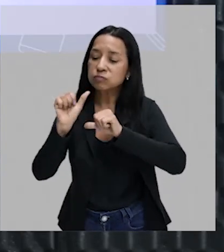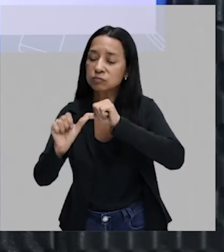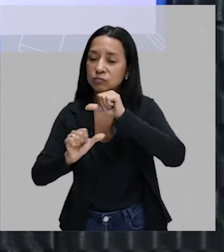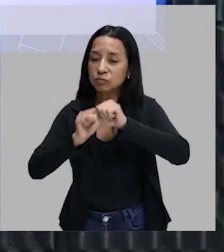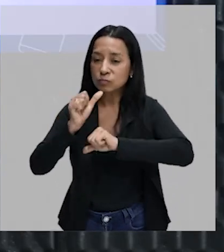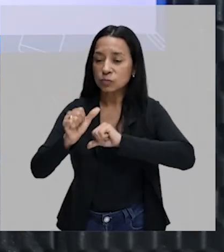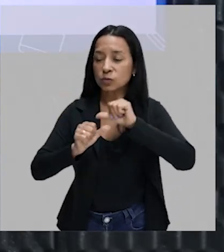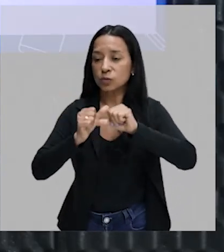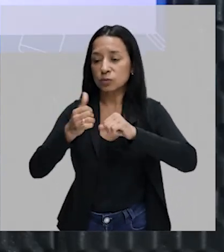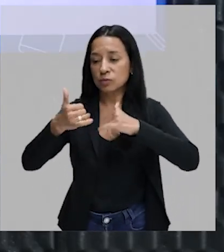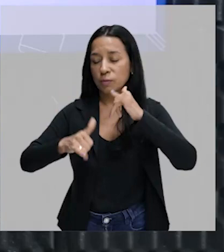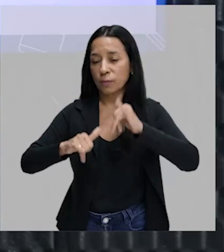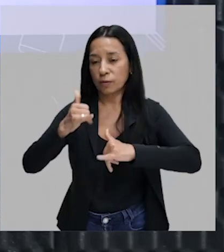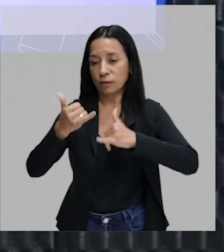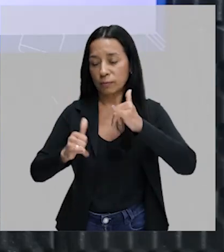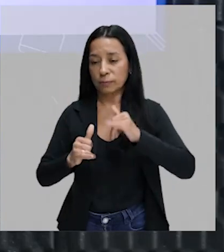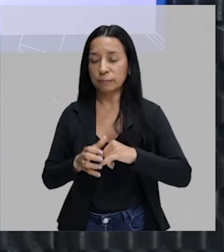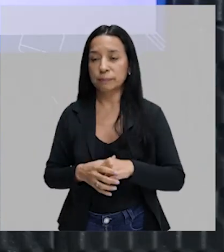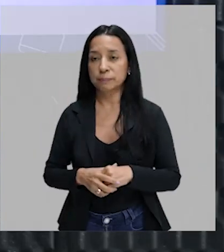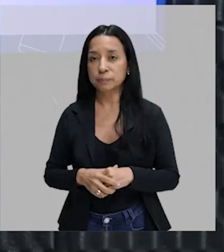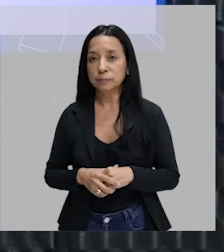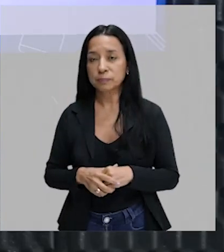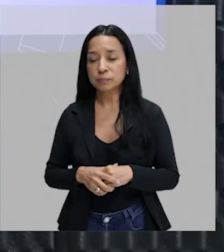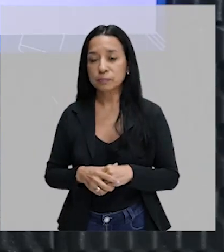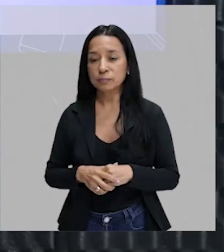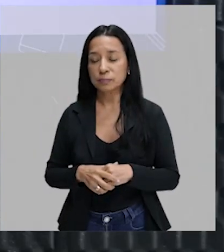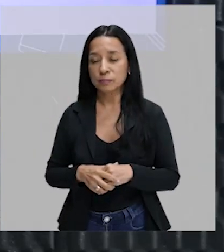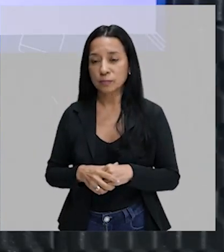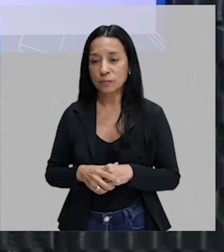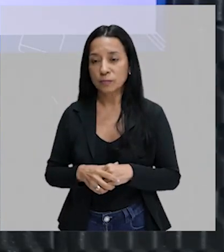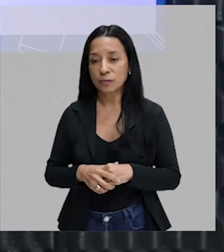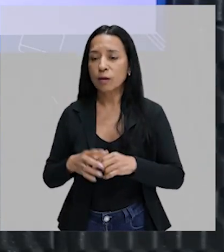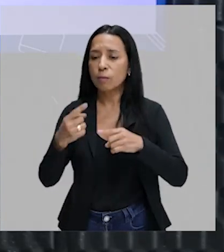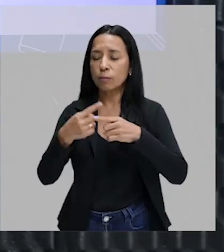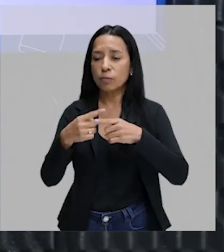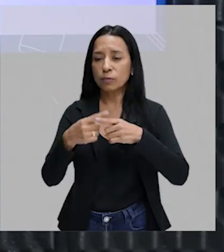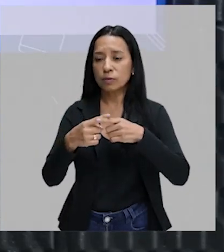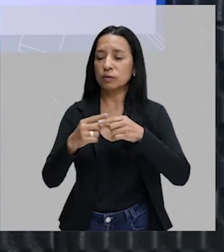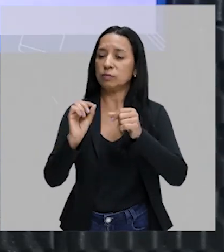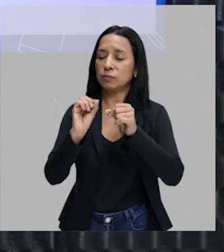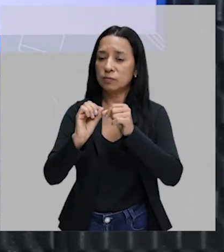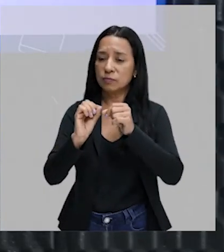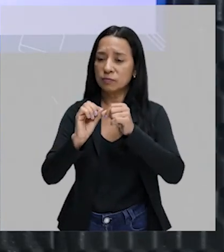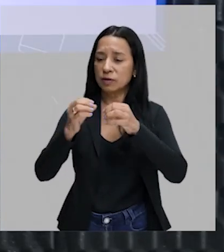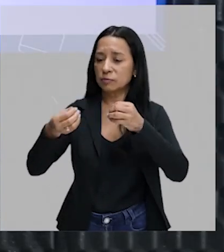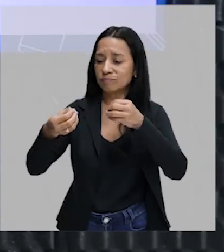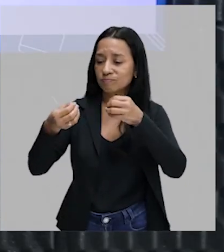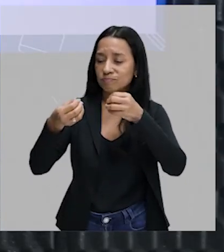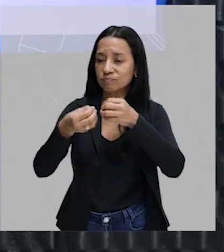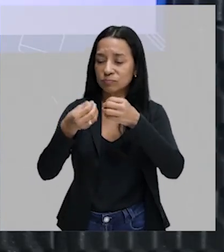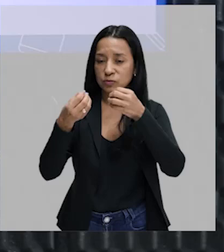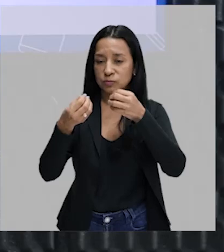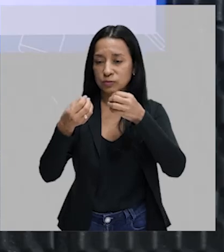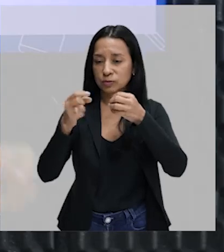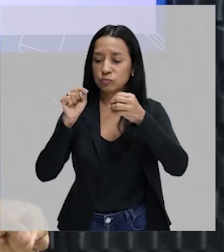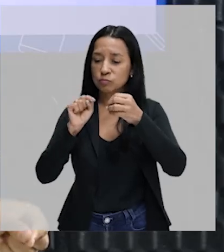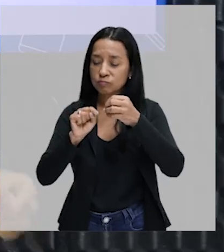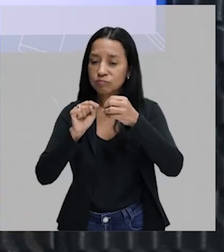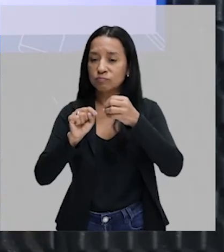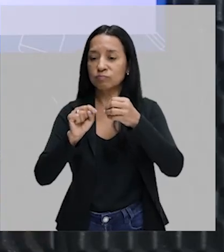o responsável pelo controle do metabolismo. Tá certo? Por quê? Porque ele produz enzimas. E as